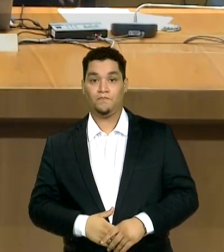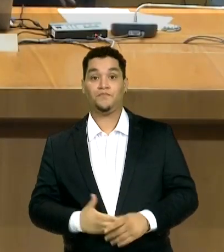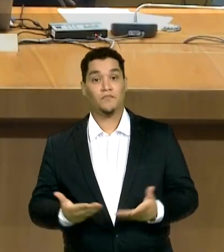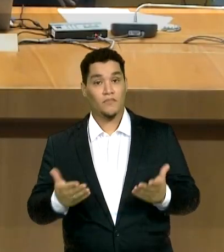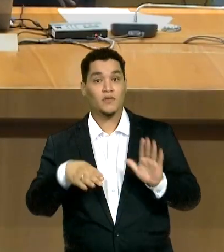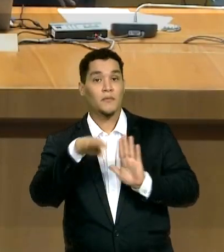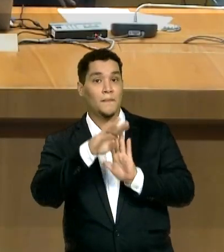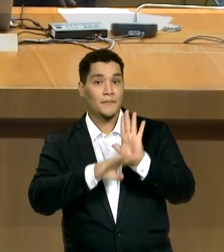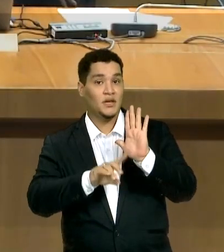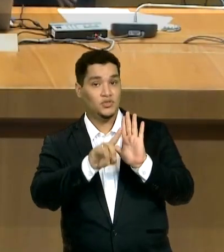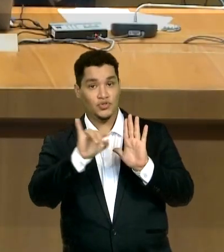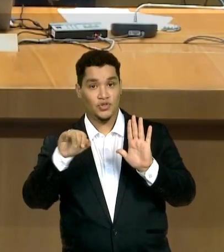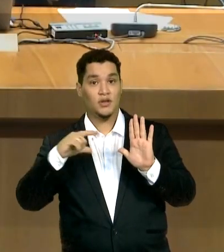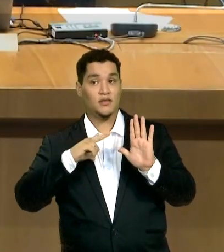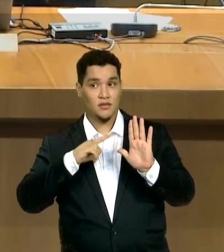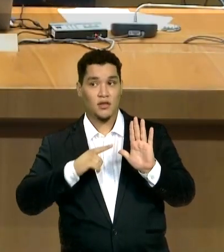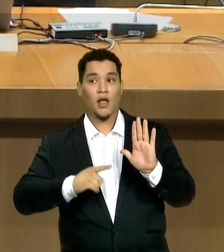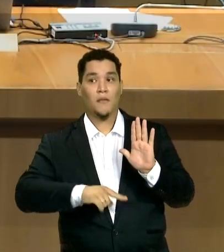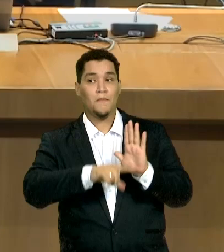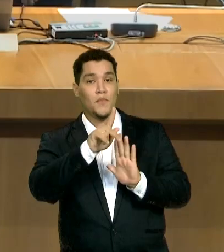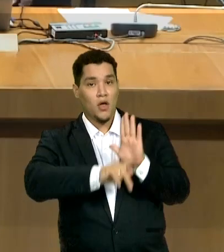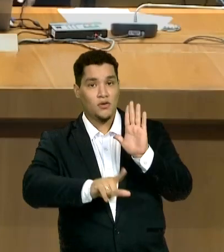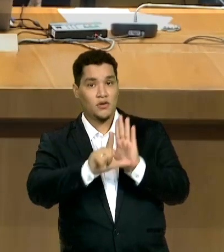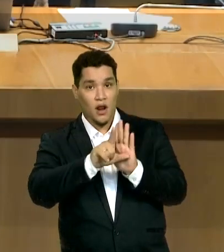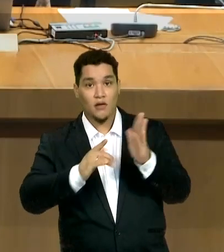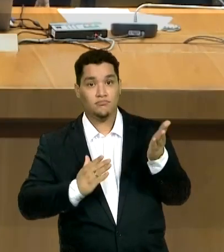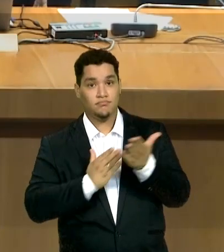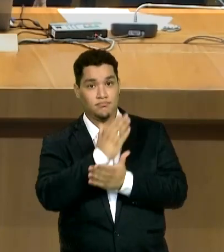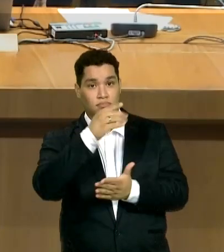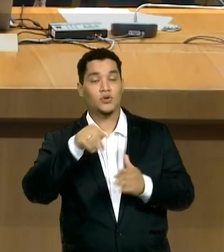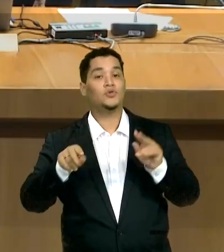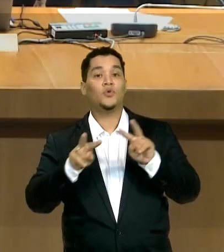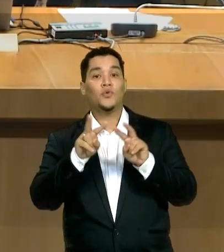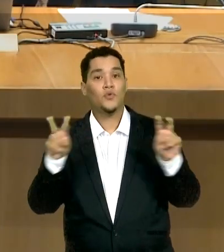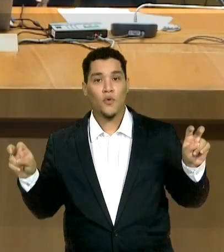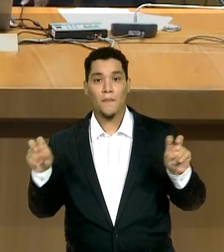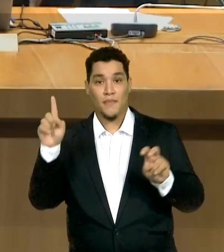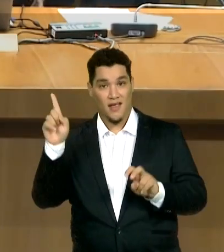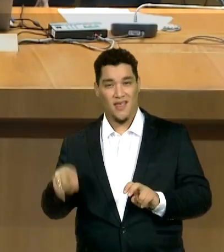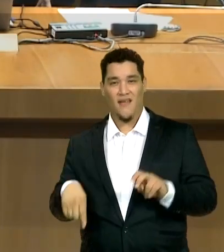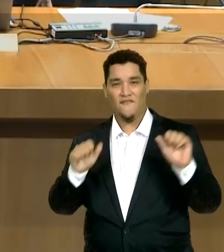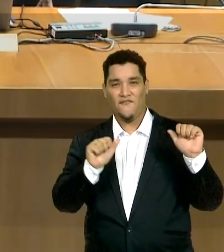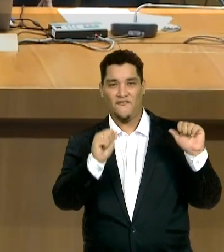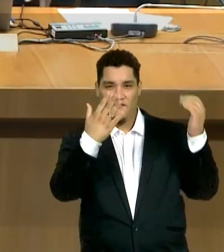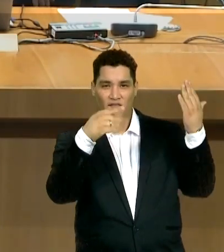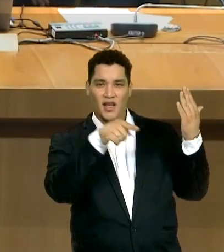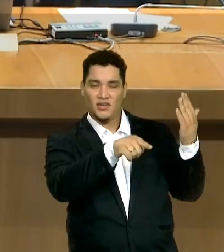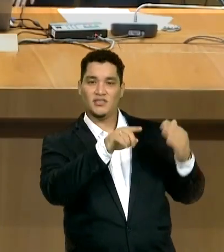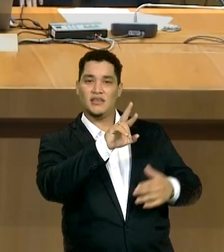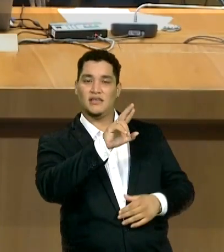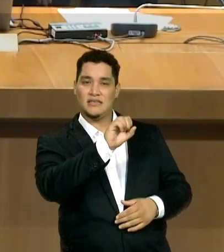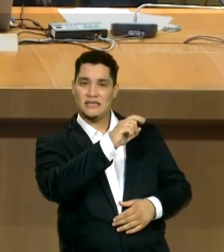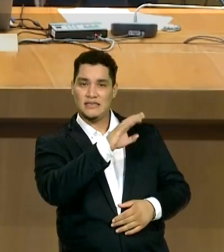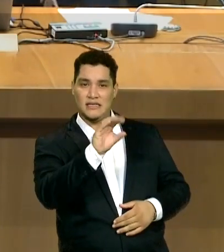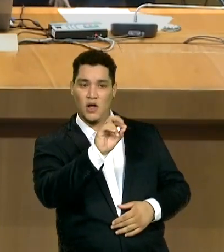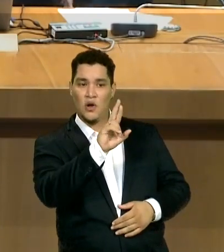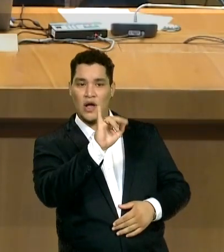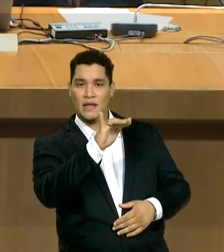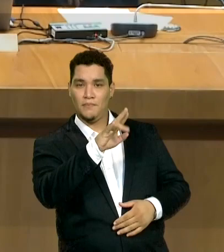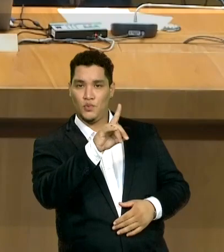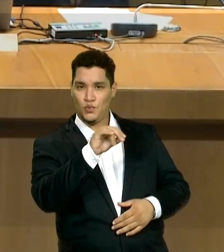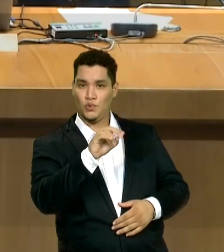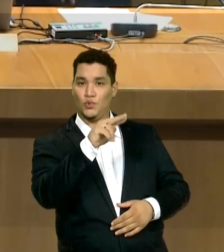aprovaram um projeto de lei da presidente Iracema Vale que declara e reconhece o festejo de São Raimundo Nonato dos Murunduns